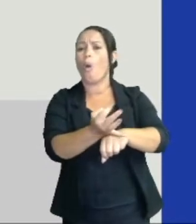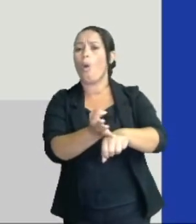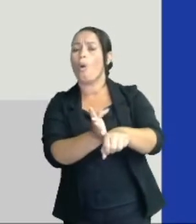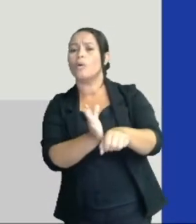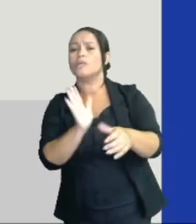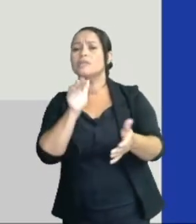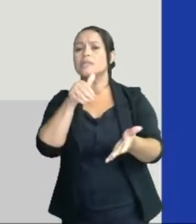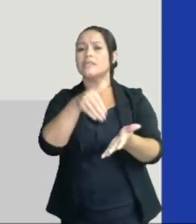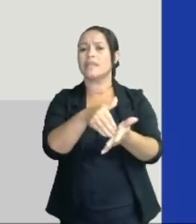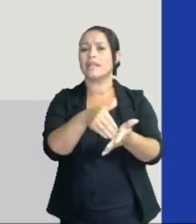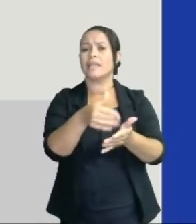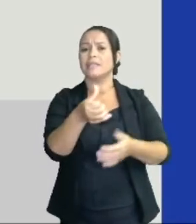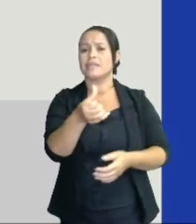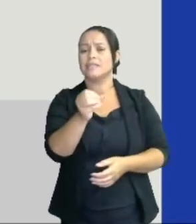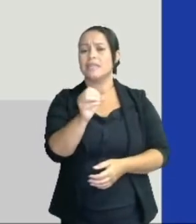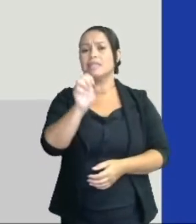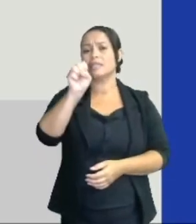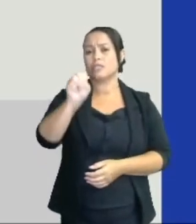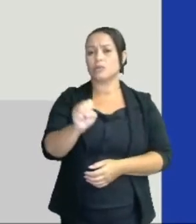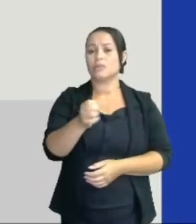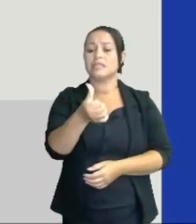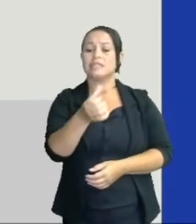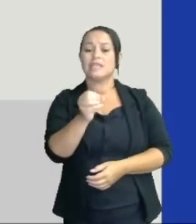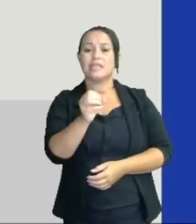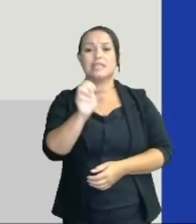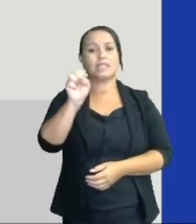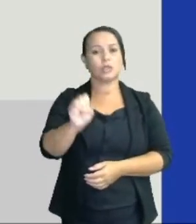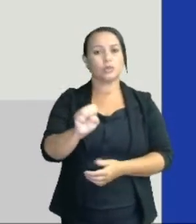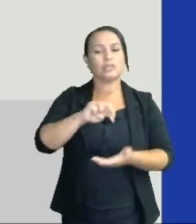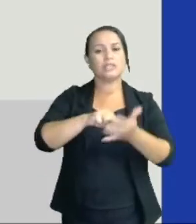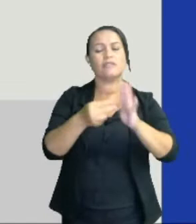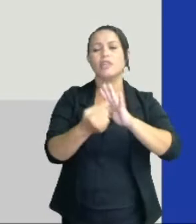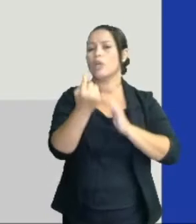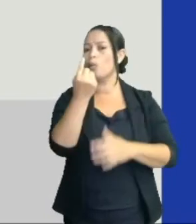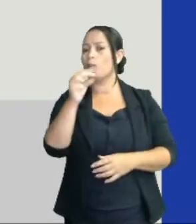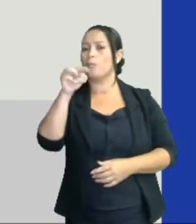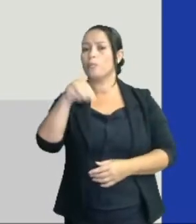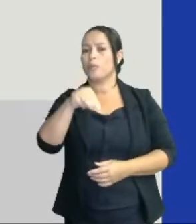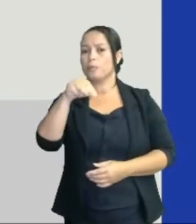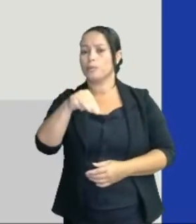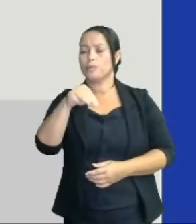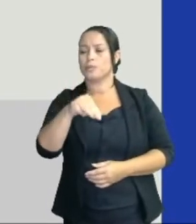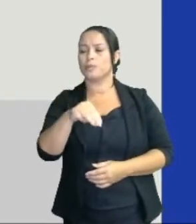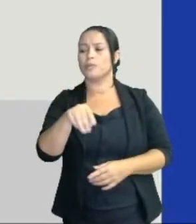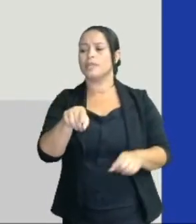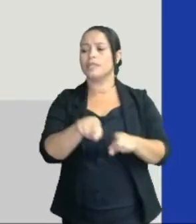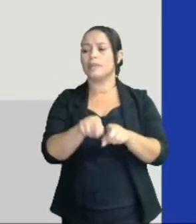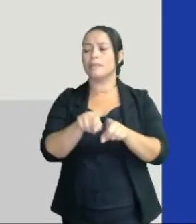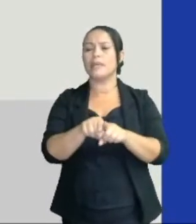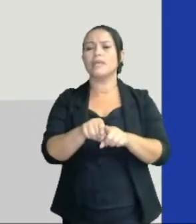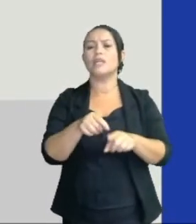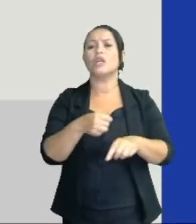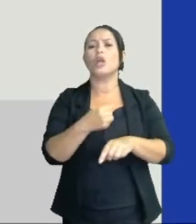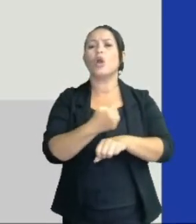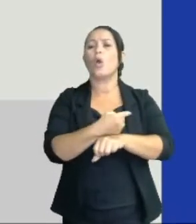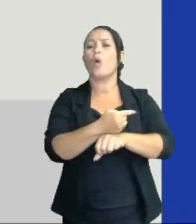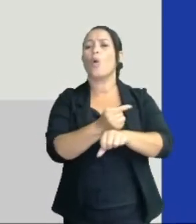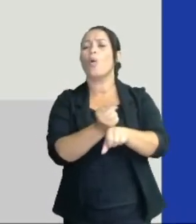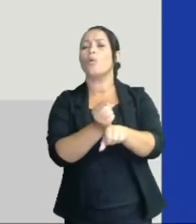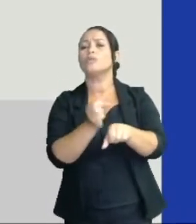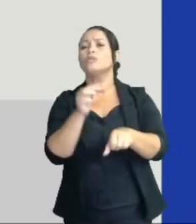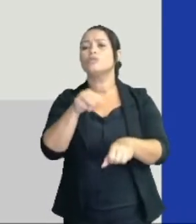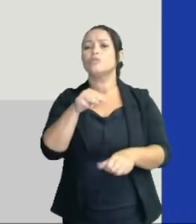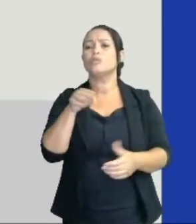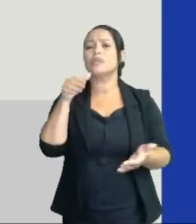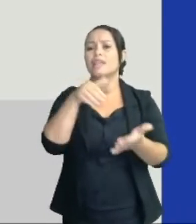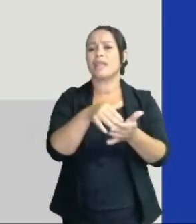até 60. 60 segundos equivale a 1 minuto. Conta-se os minutos até